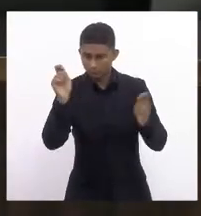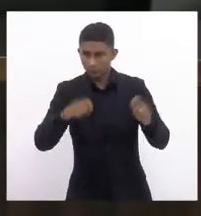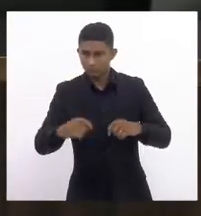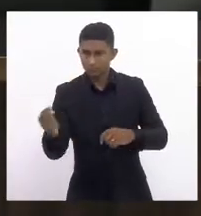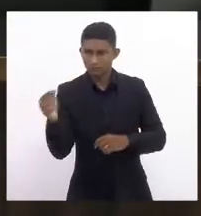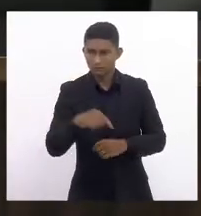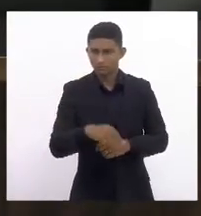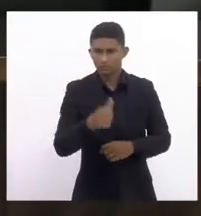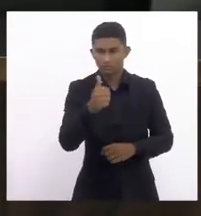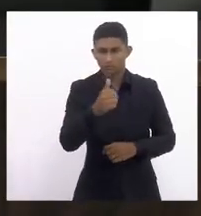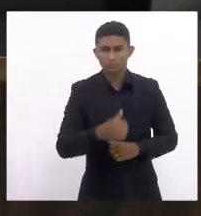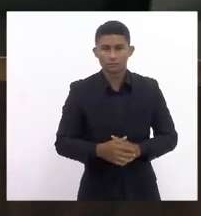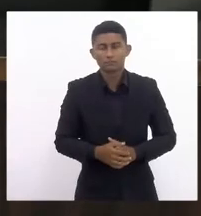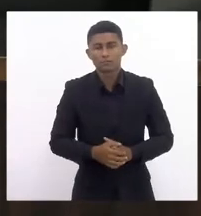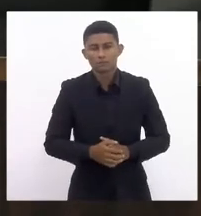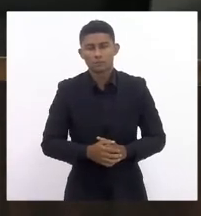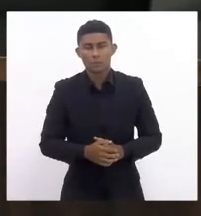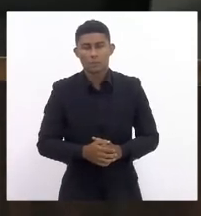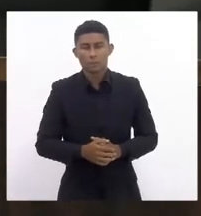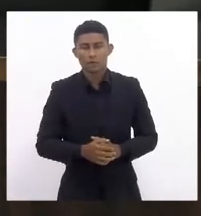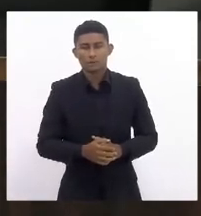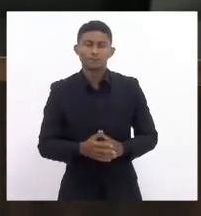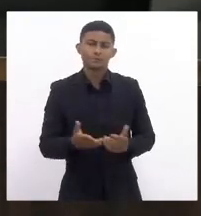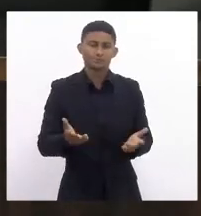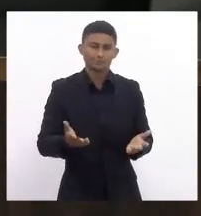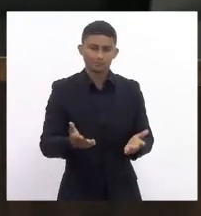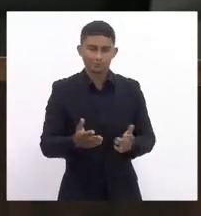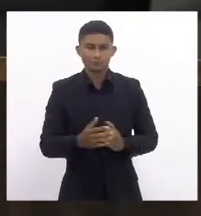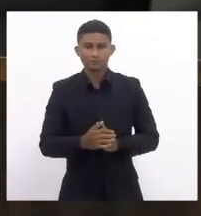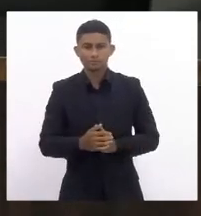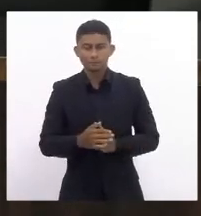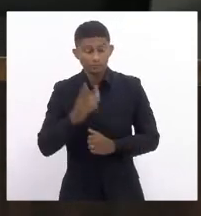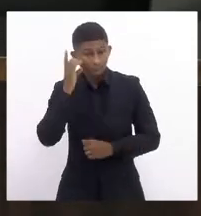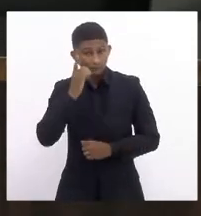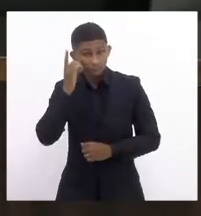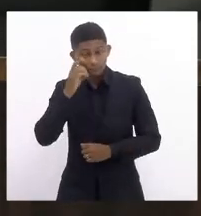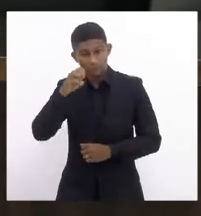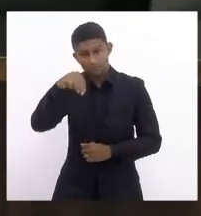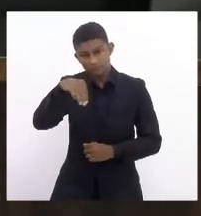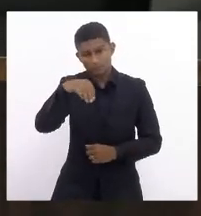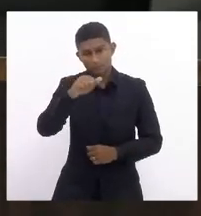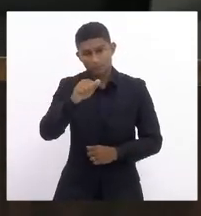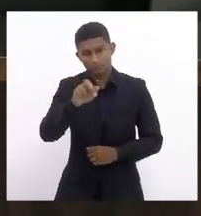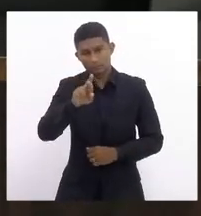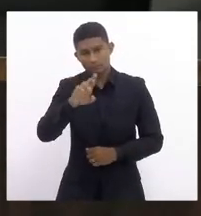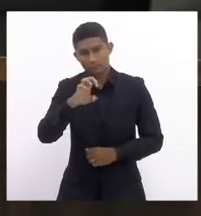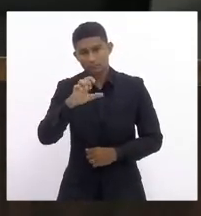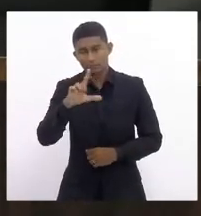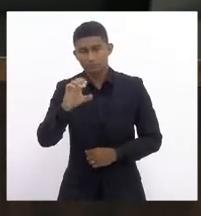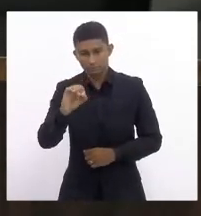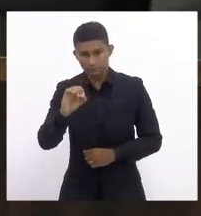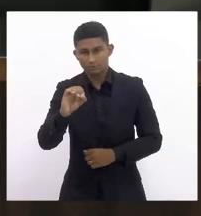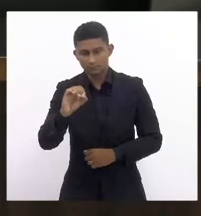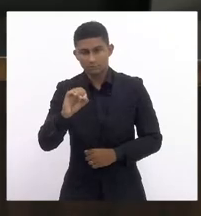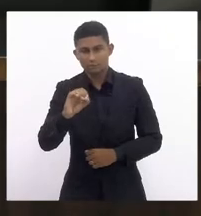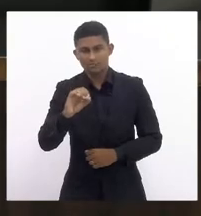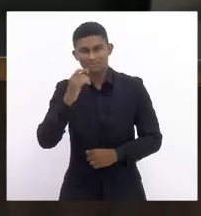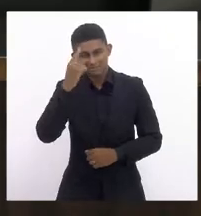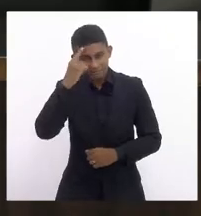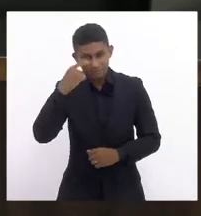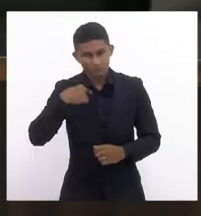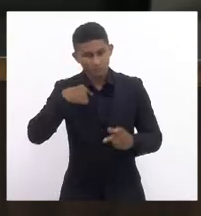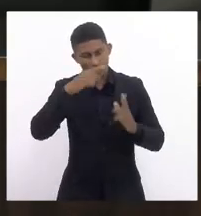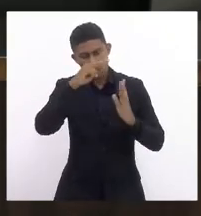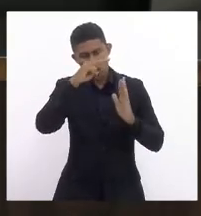destaques. O destaque. Então, deputado Marcelo Dino, eu cantei